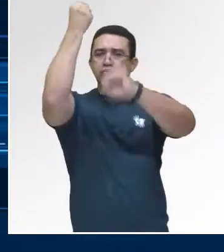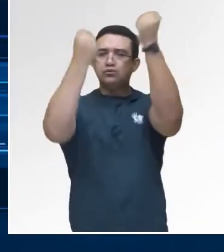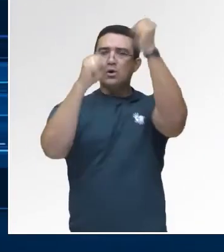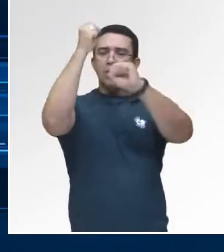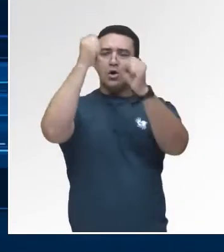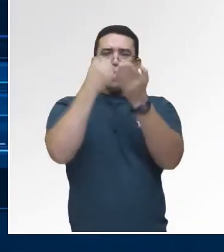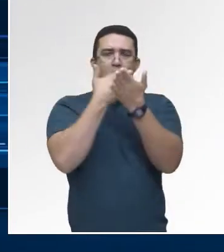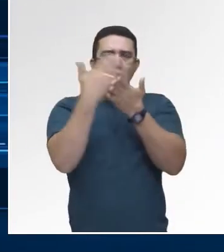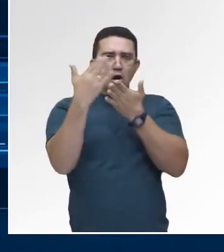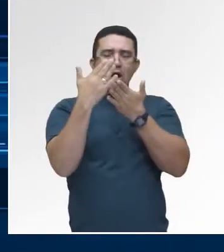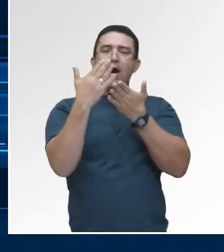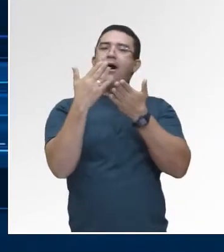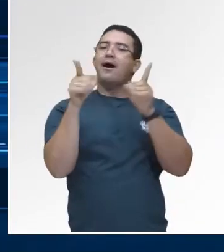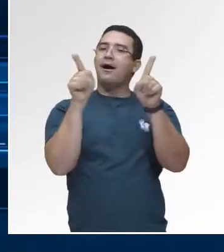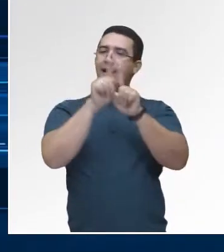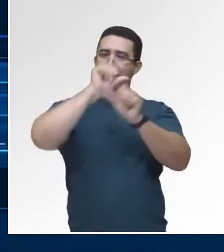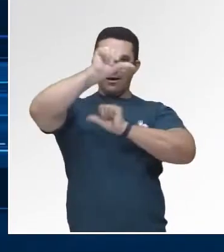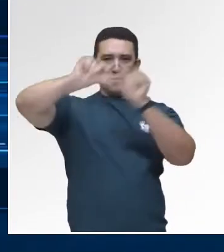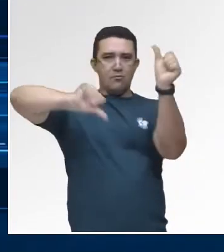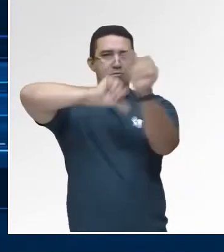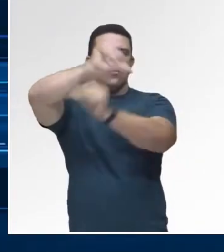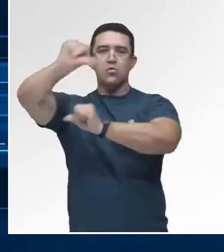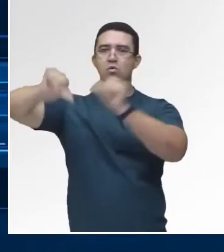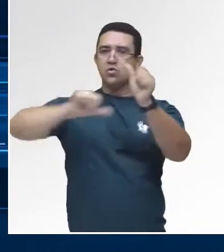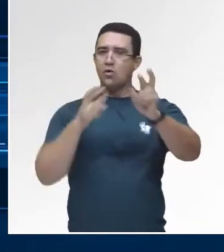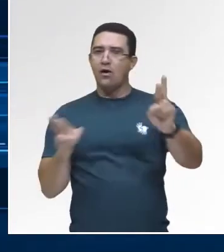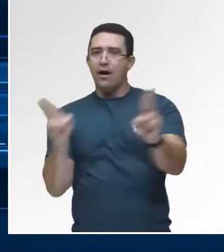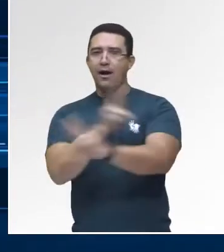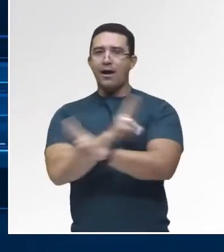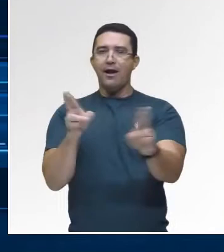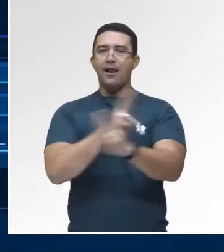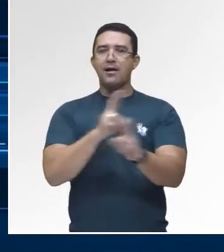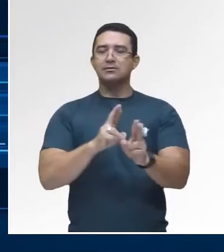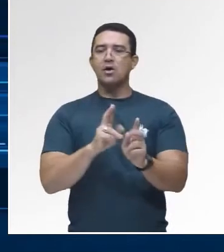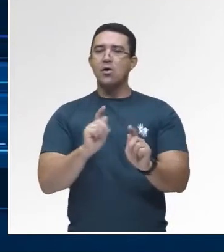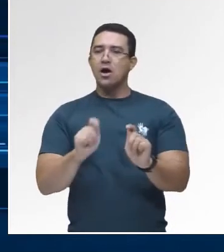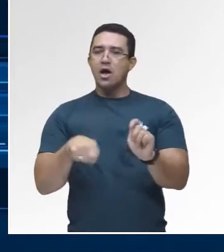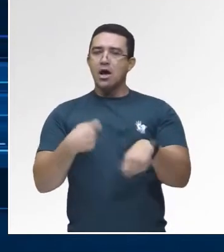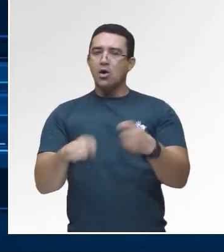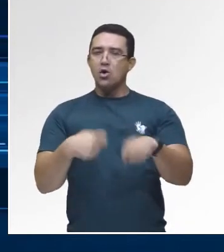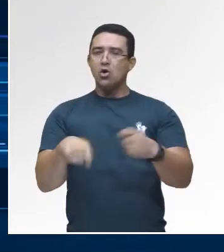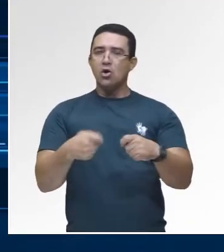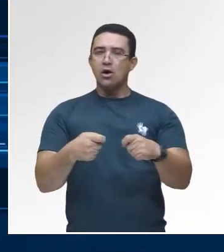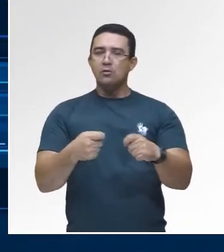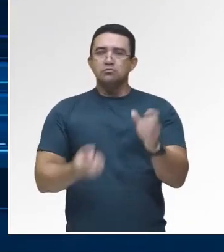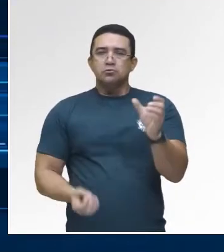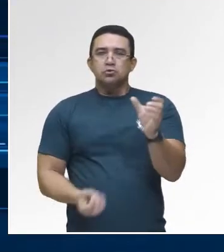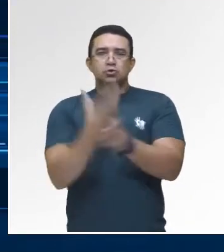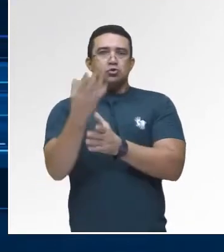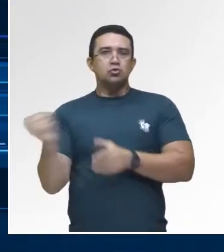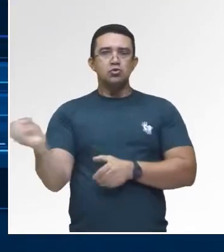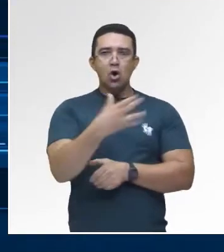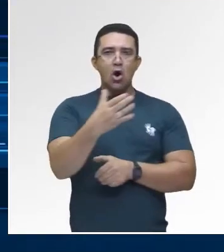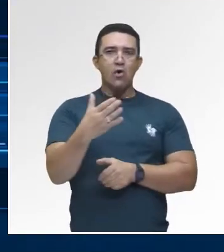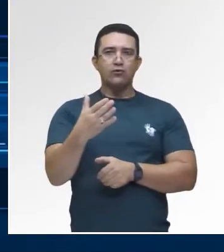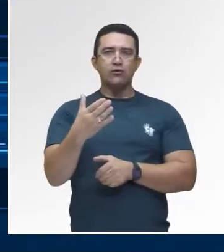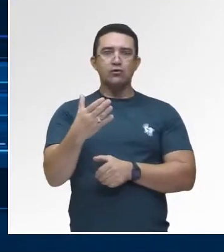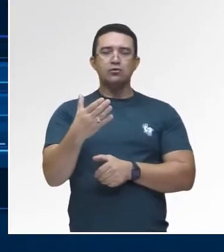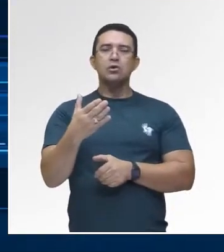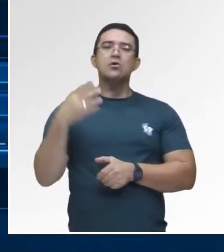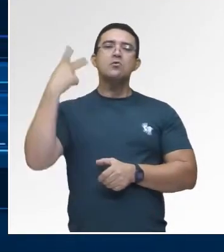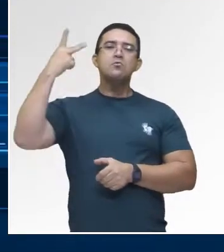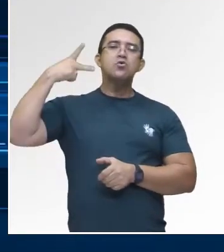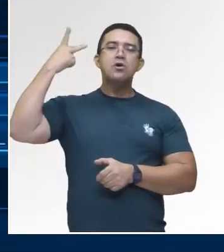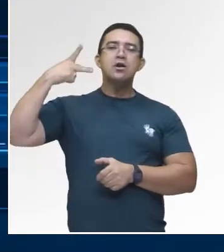que modificou as relações econômicas, estabelecendo na Europa uma nova organização política social, que